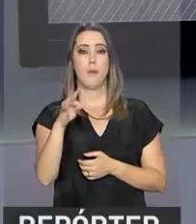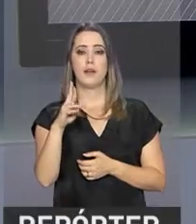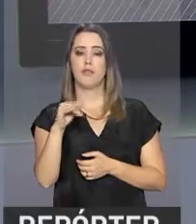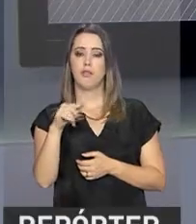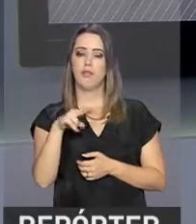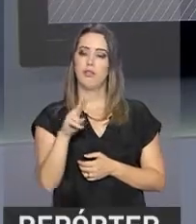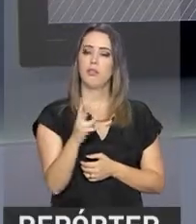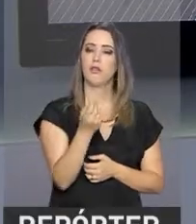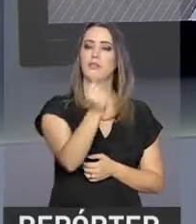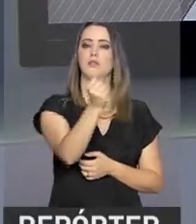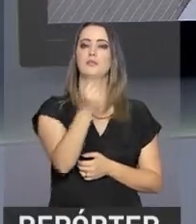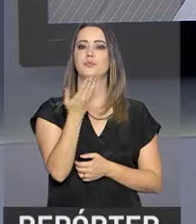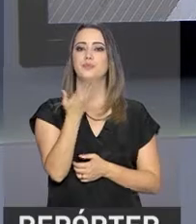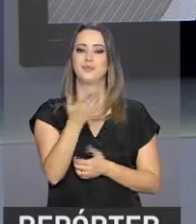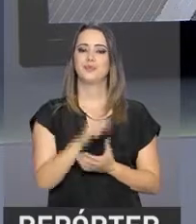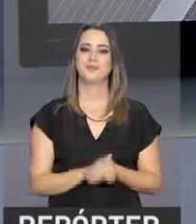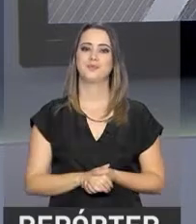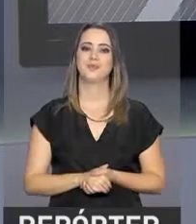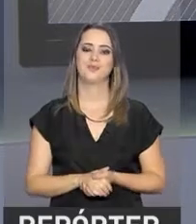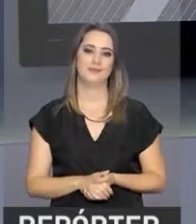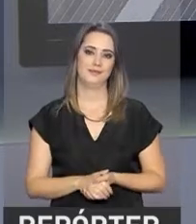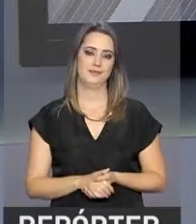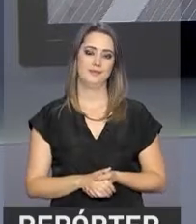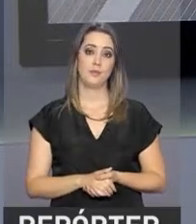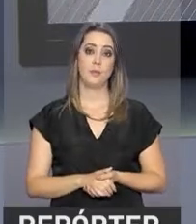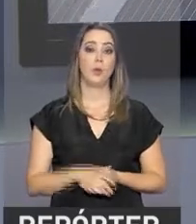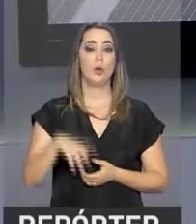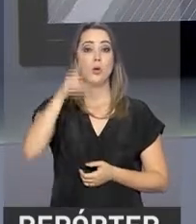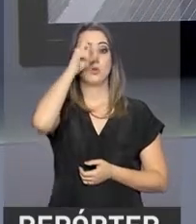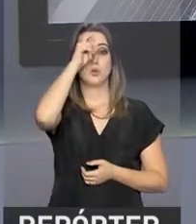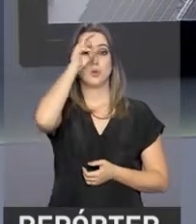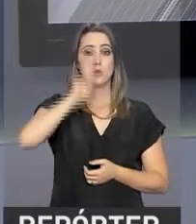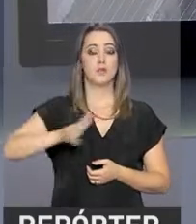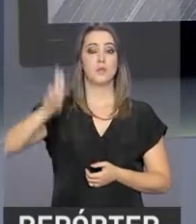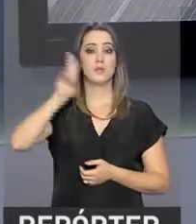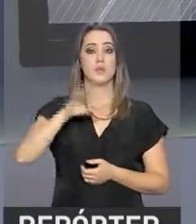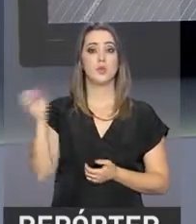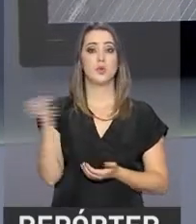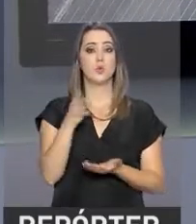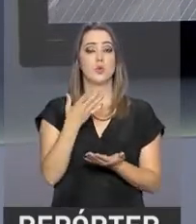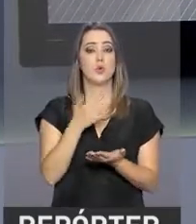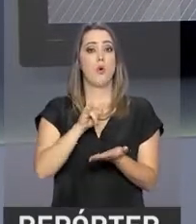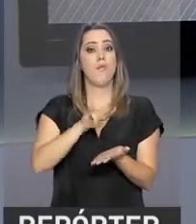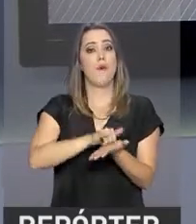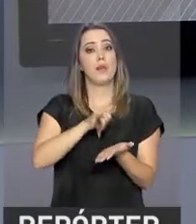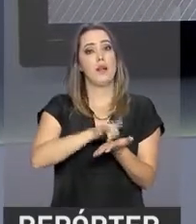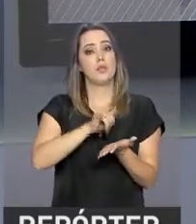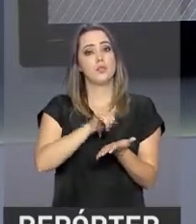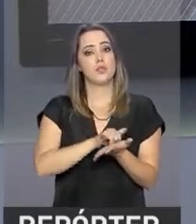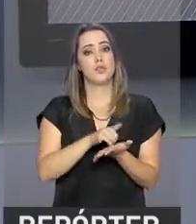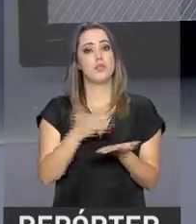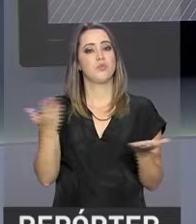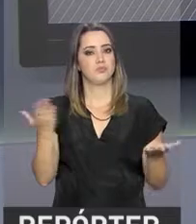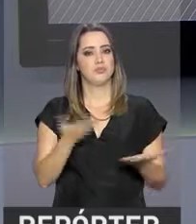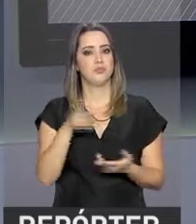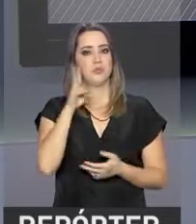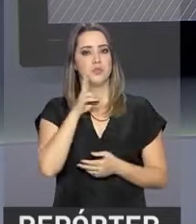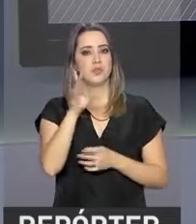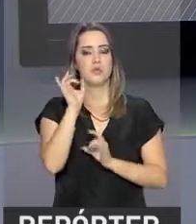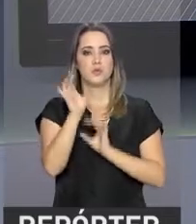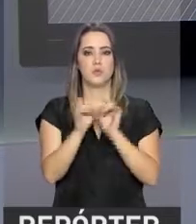os hospitais universitários federais ganharam um novo aplicativo que traz informações sobre atendimentos de especialidades